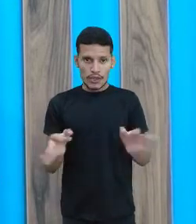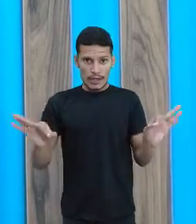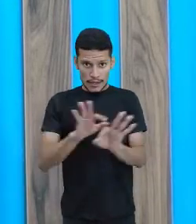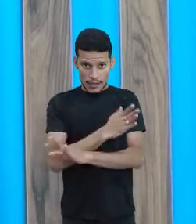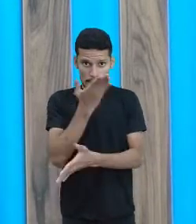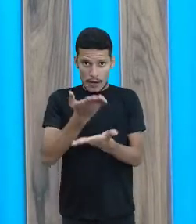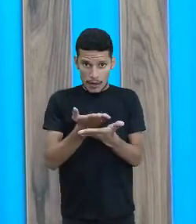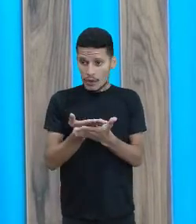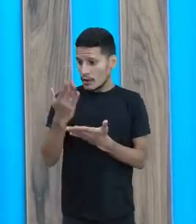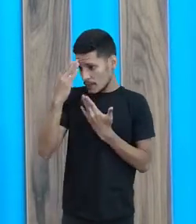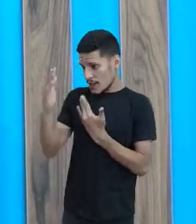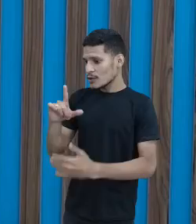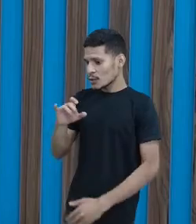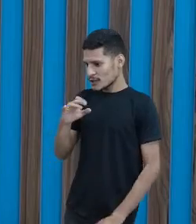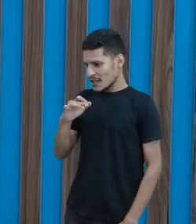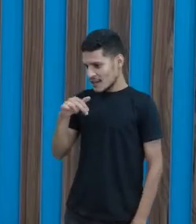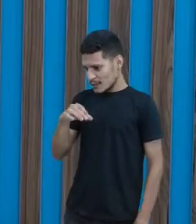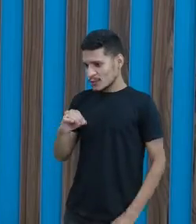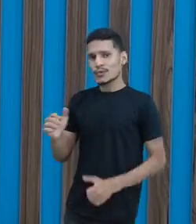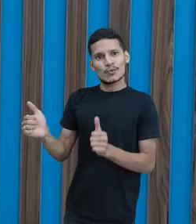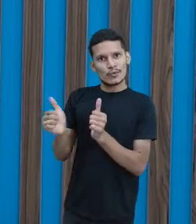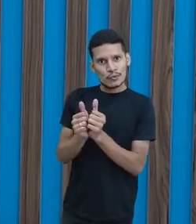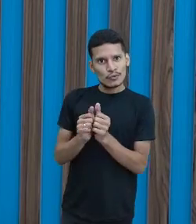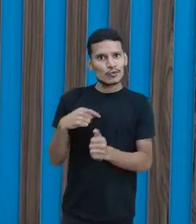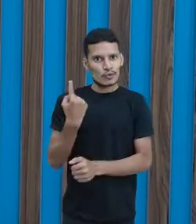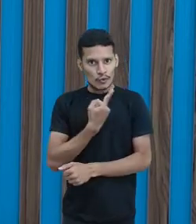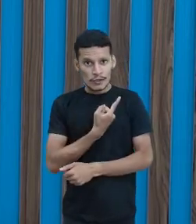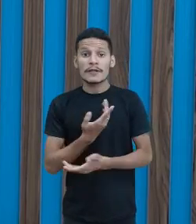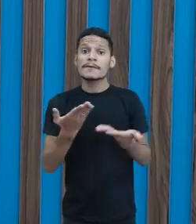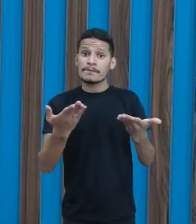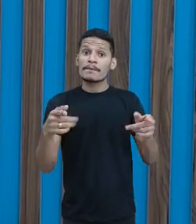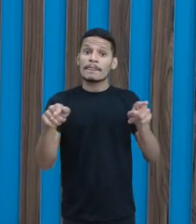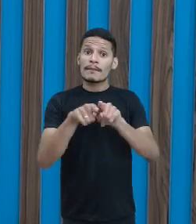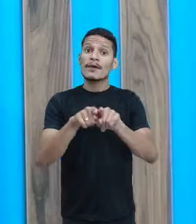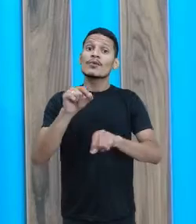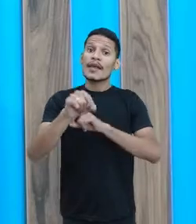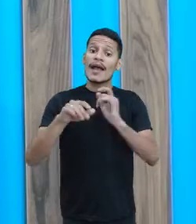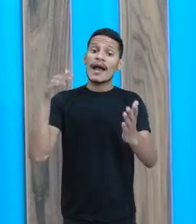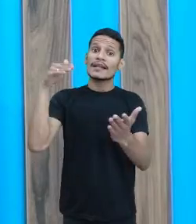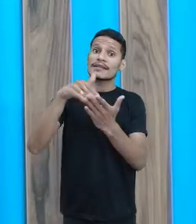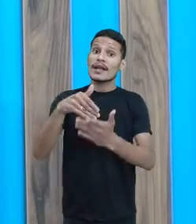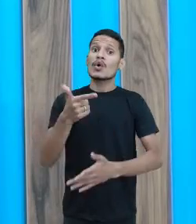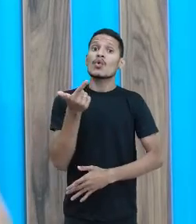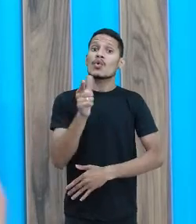hoje. Obrigado, professor Luciano, que esteve aqui conosco, né, e, gente,